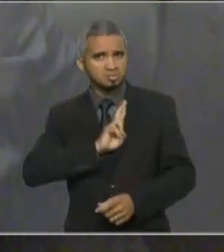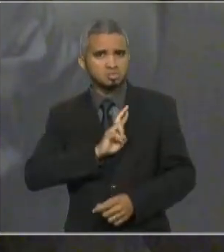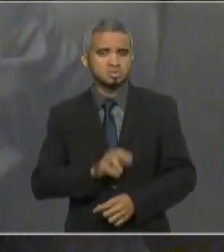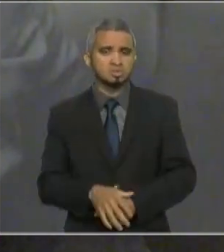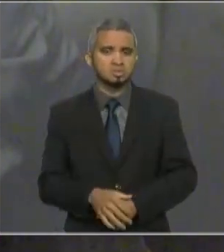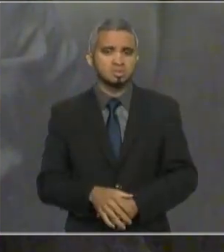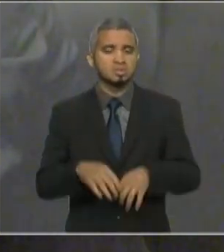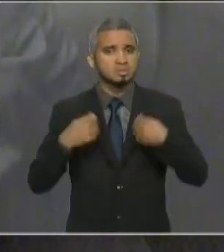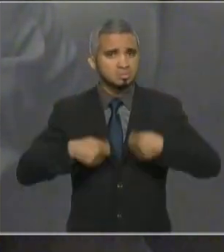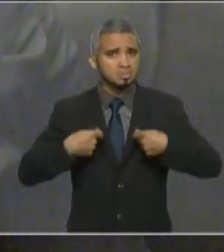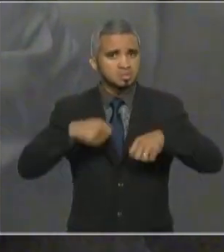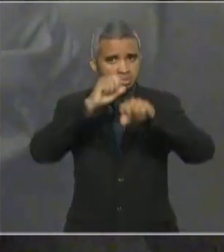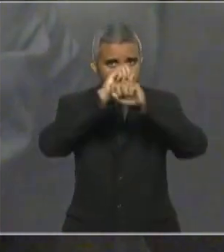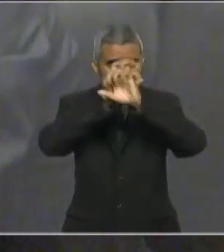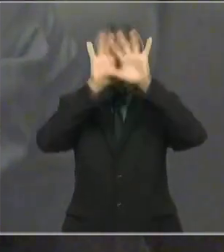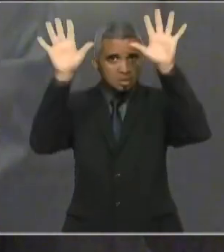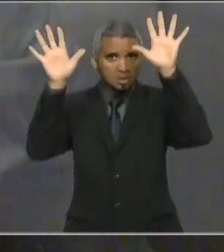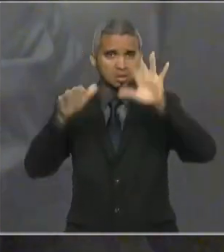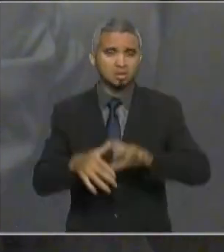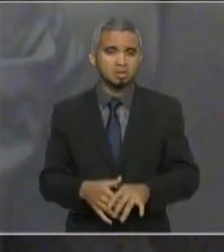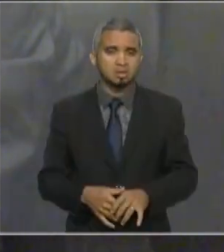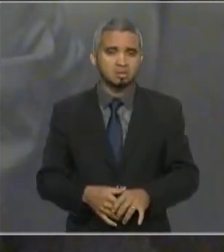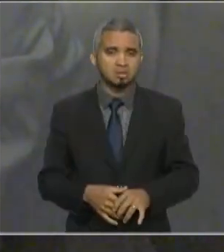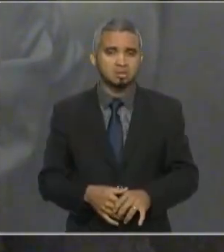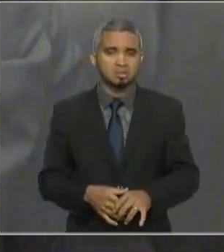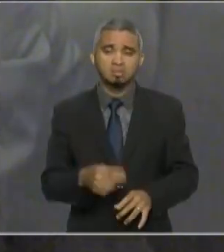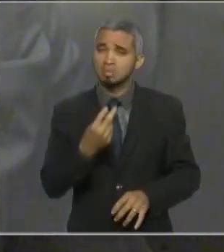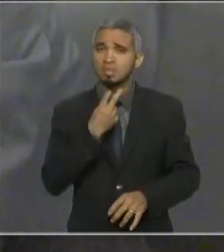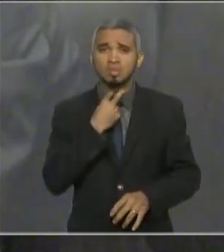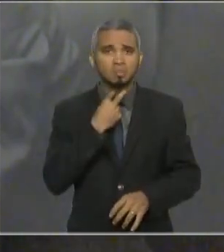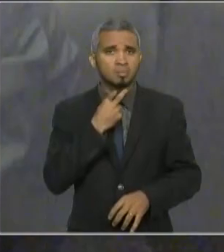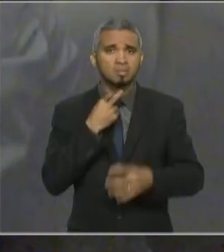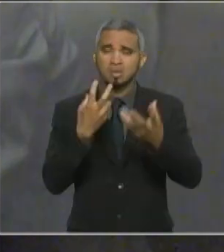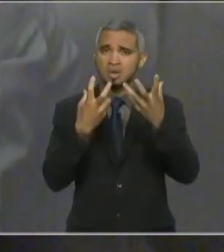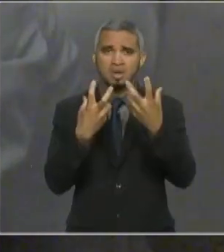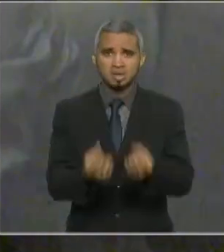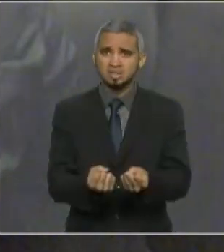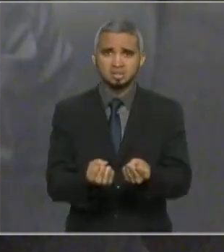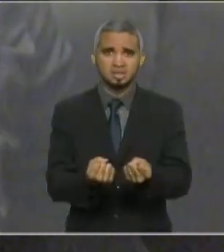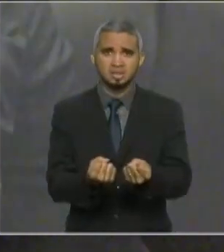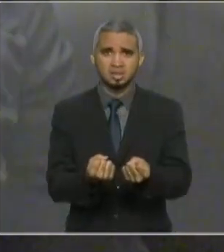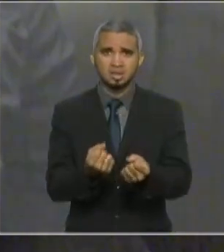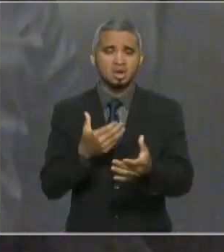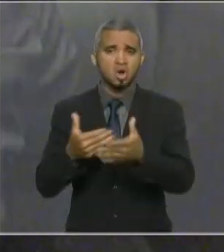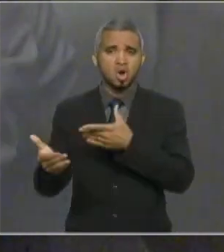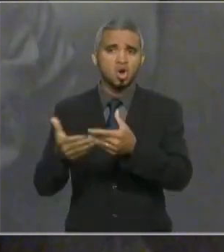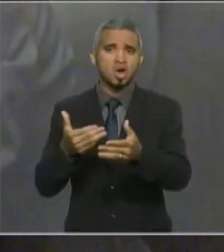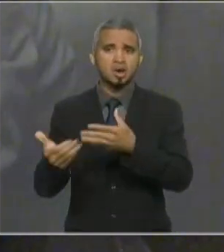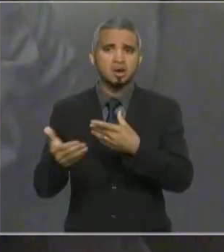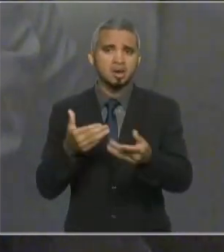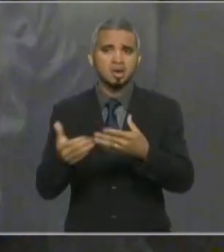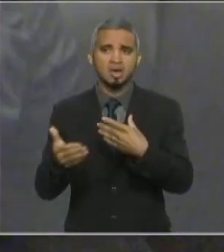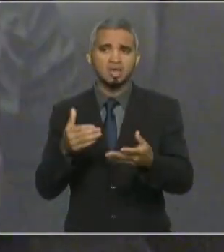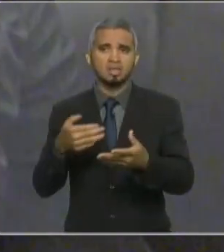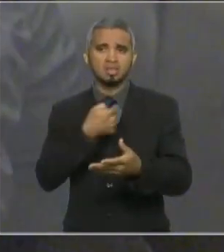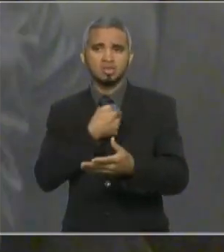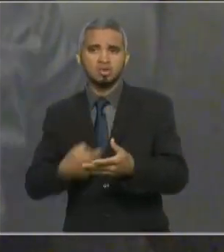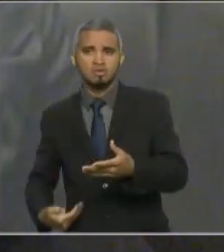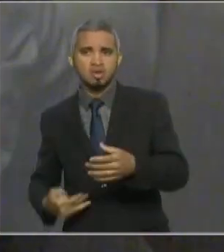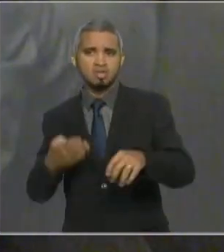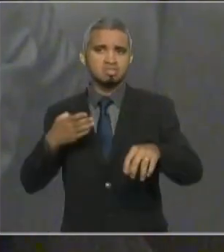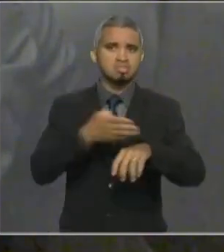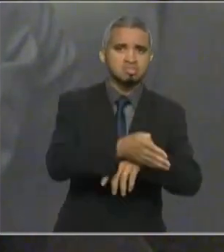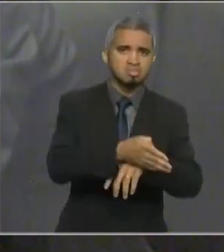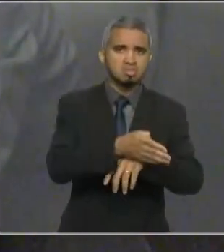a gente esclareça isso. Não é aceitável que qualquer poder interfira numa eleição de um órgão como